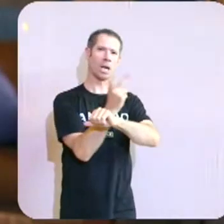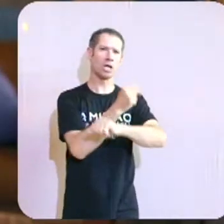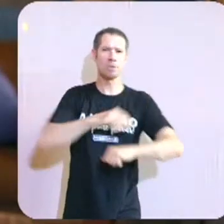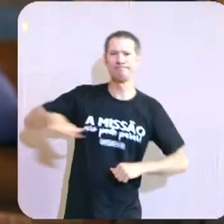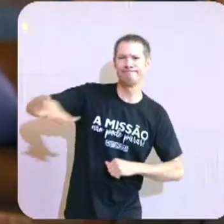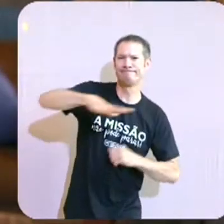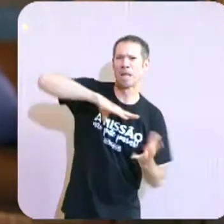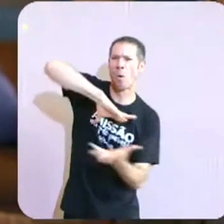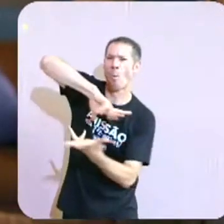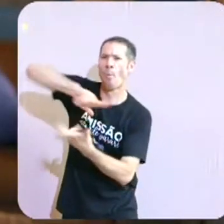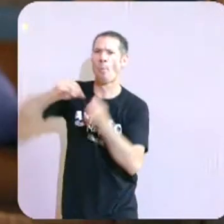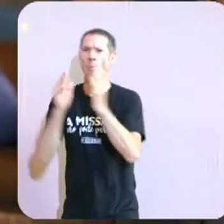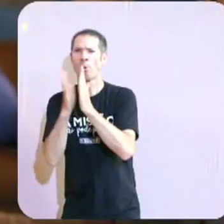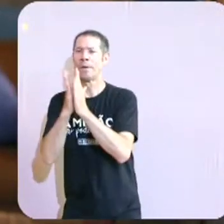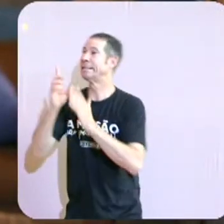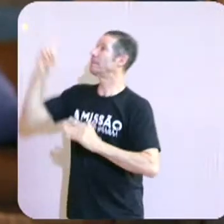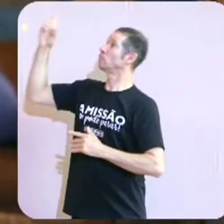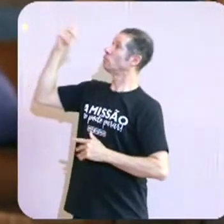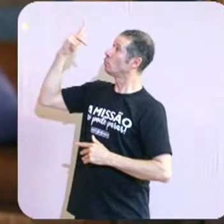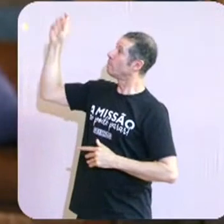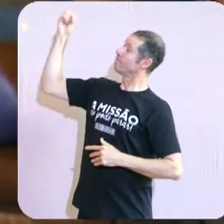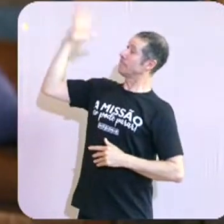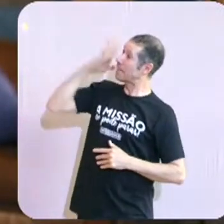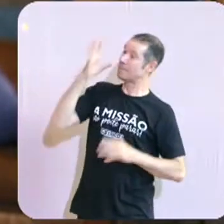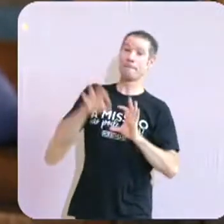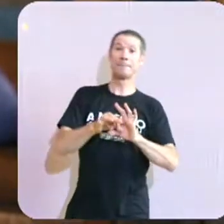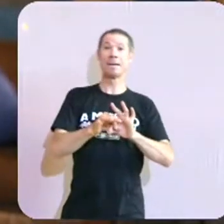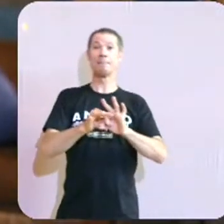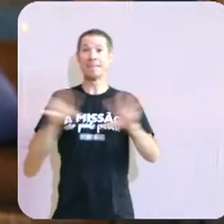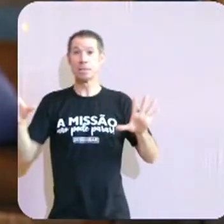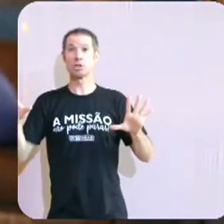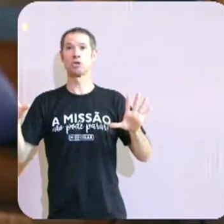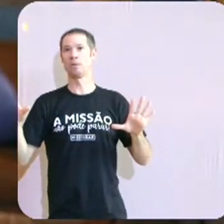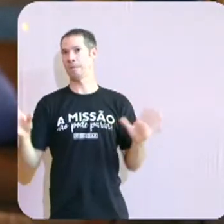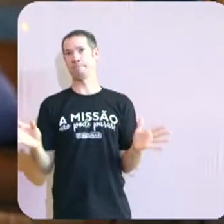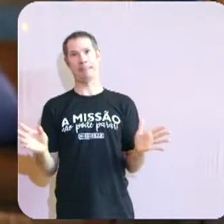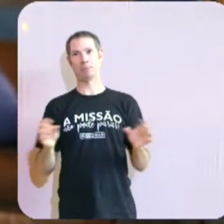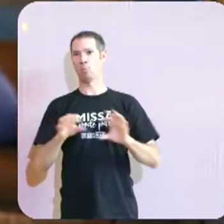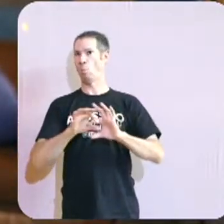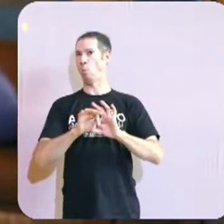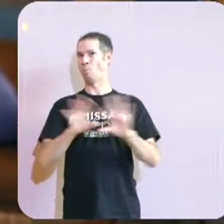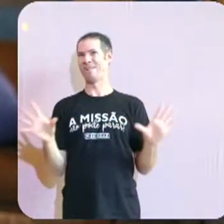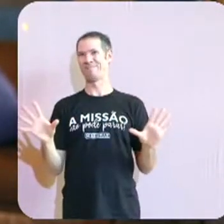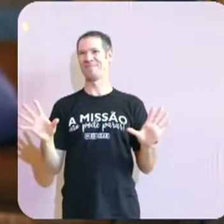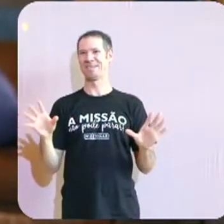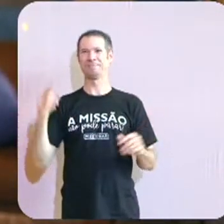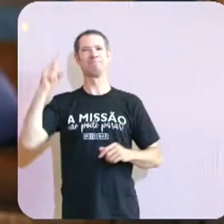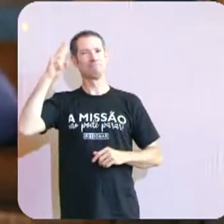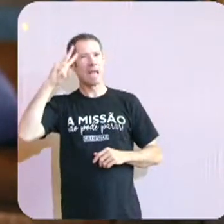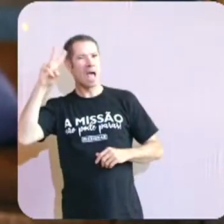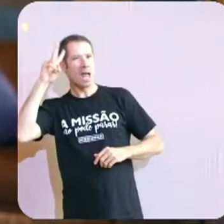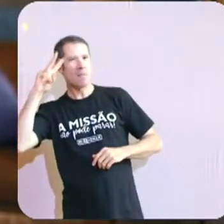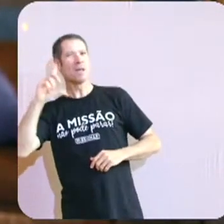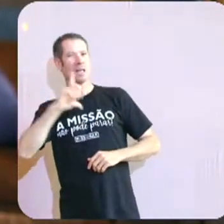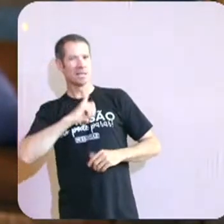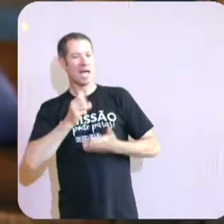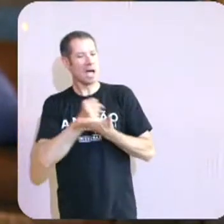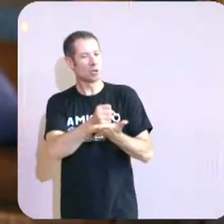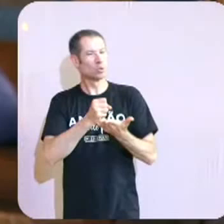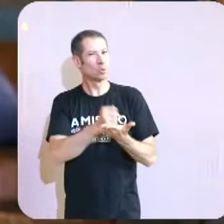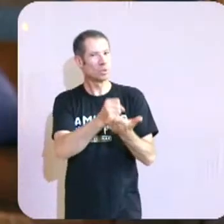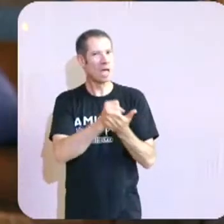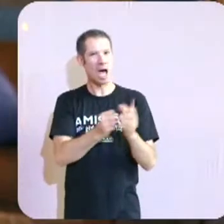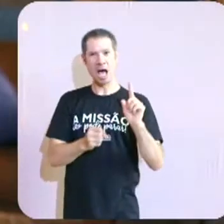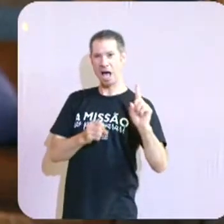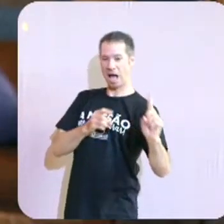orou. Deus, em sua graça, permitiu que ele fosse liberto. Eu me recordo que a gente, depois de ter ajudado ele a se